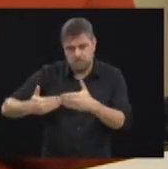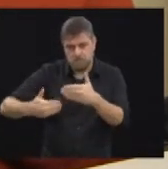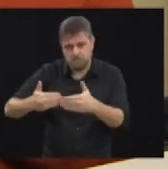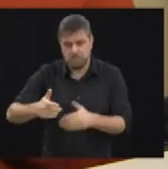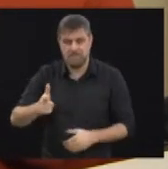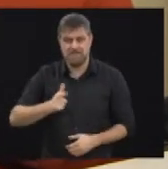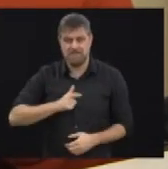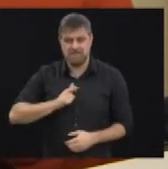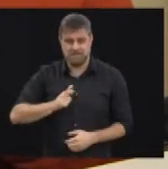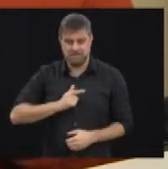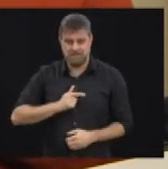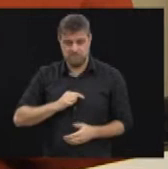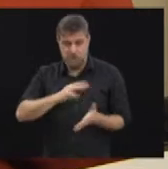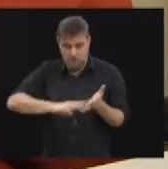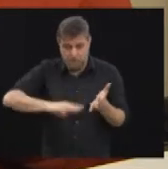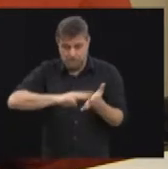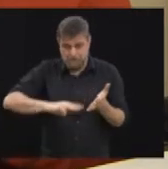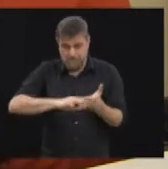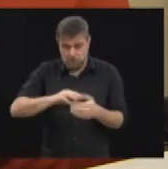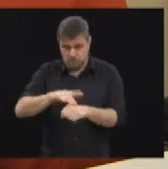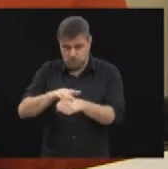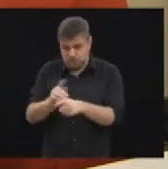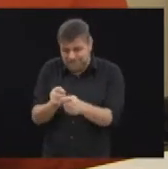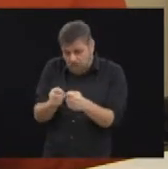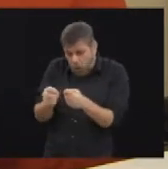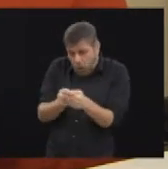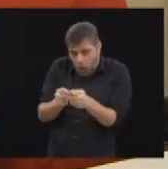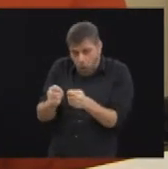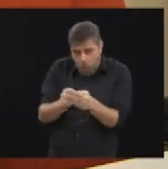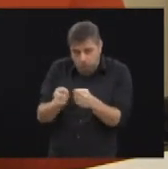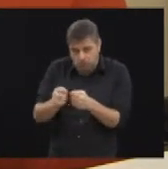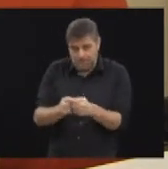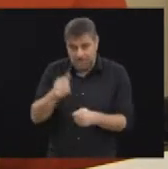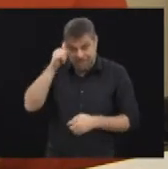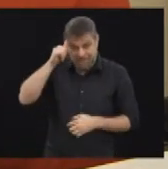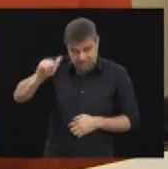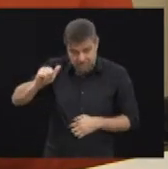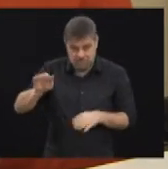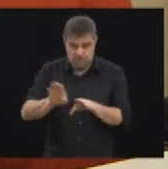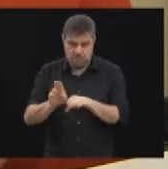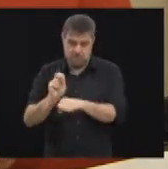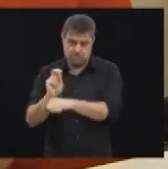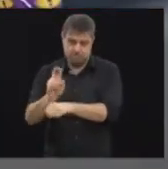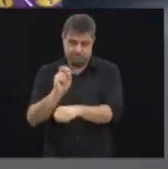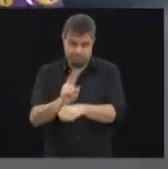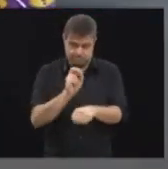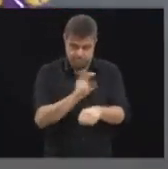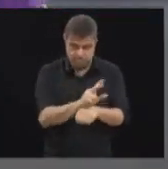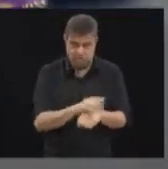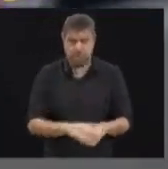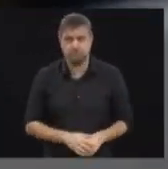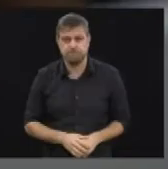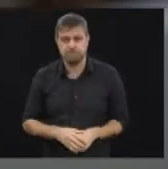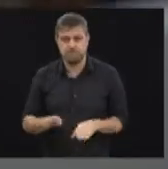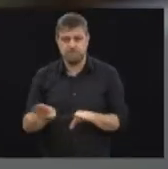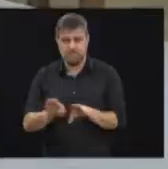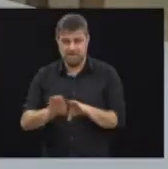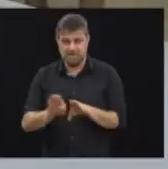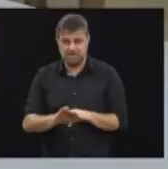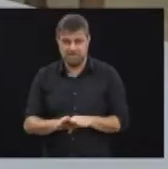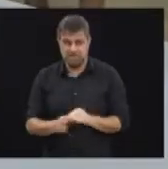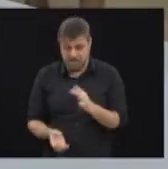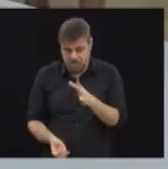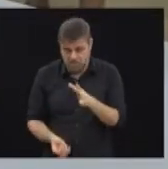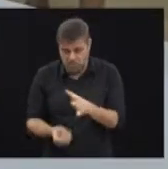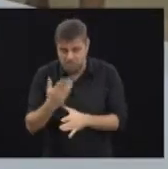o desenvolvimento das metodologias de controle das doenças, etc., e também com